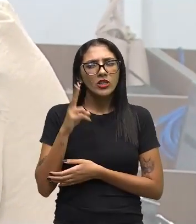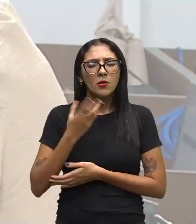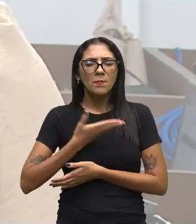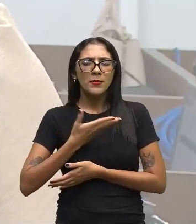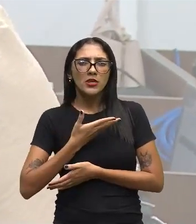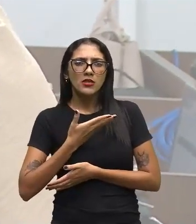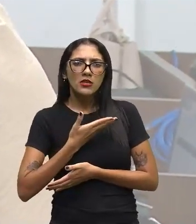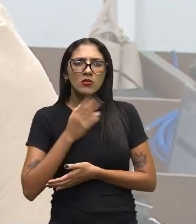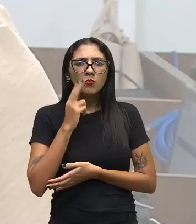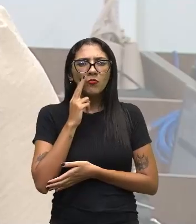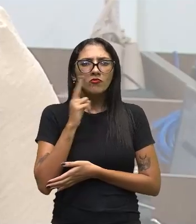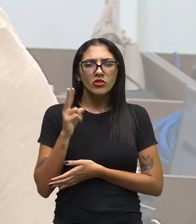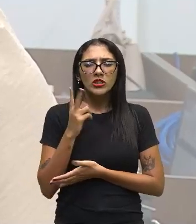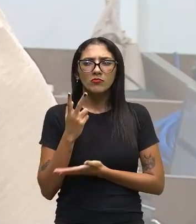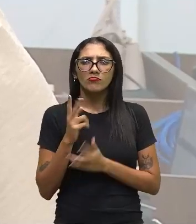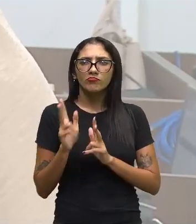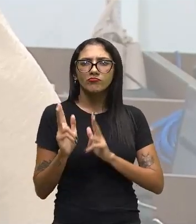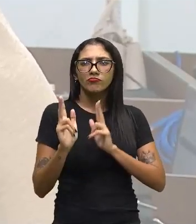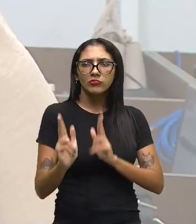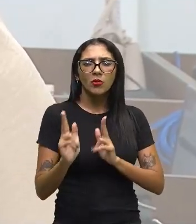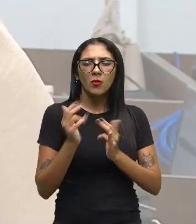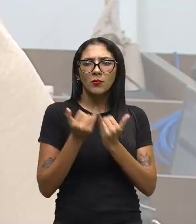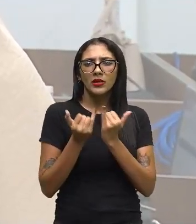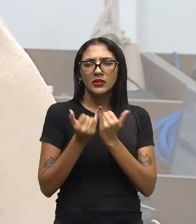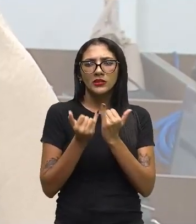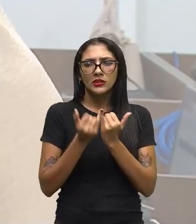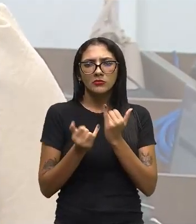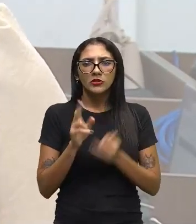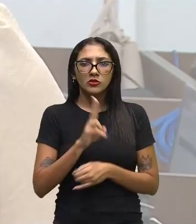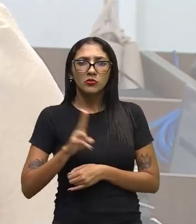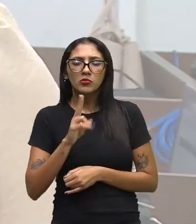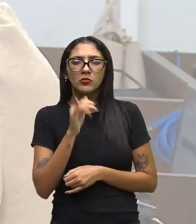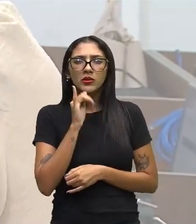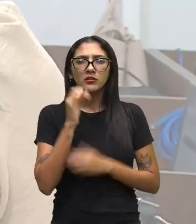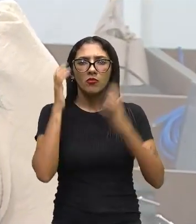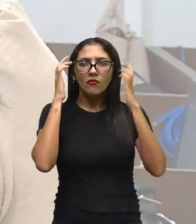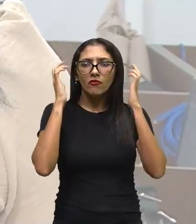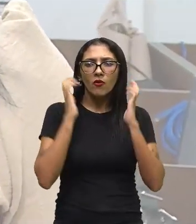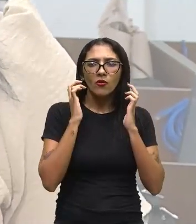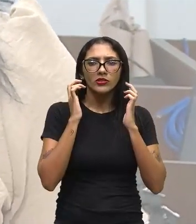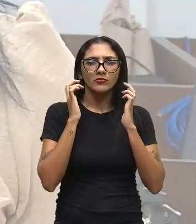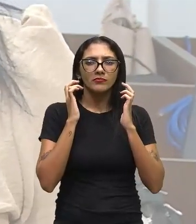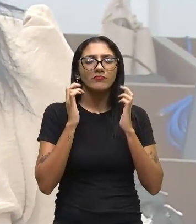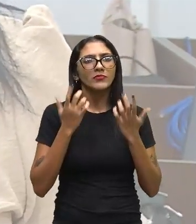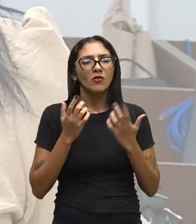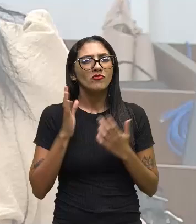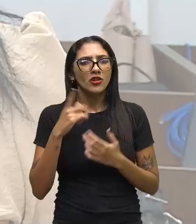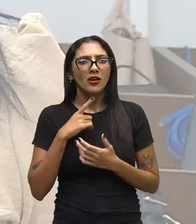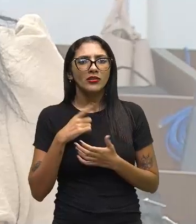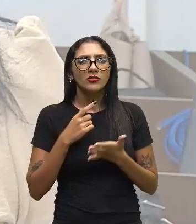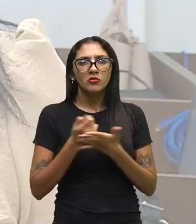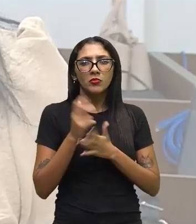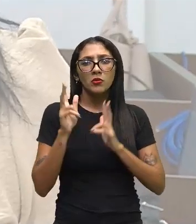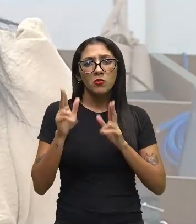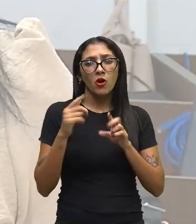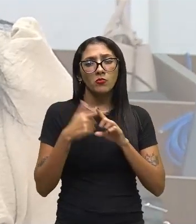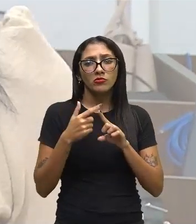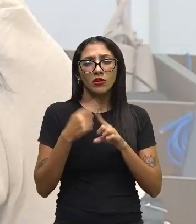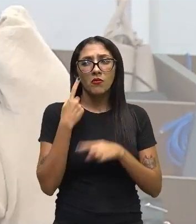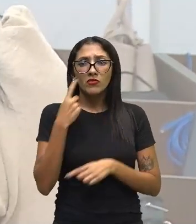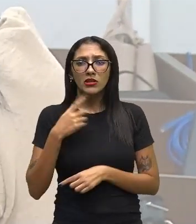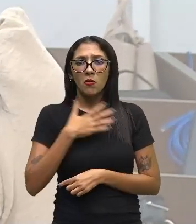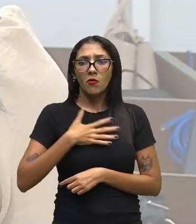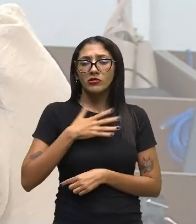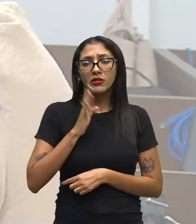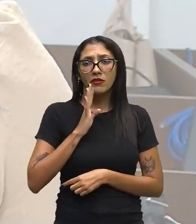com a mesma situação. No caso, aqui a gente utiliza muito fone de ouvido. Então, eu já comprei um igual porque eu achei legal e